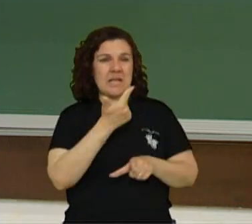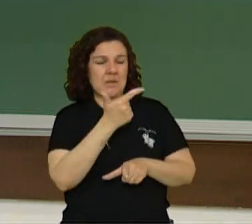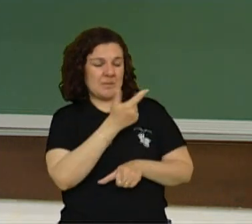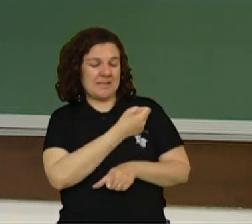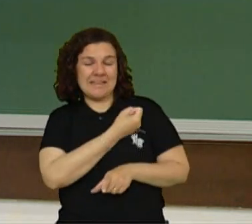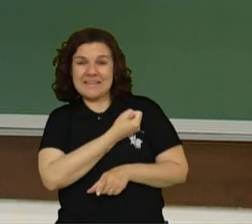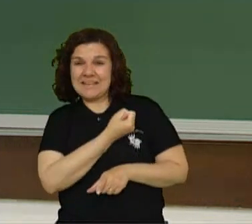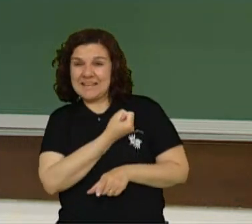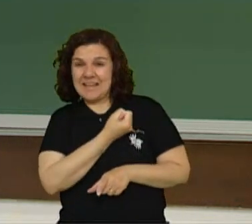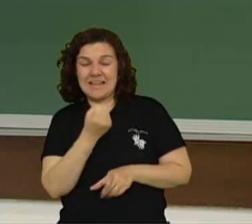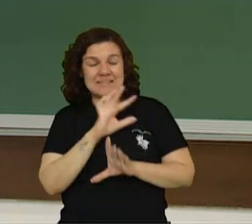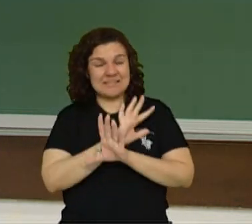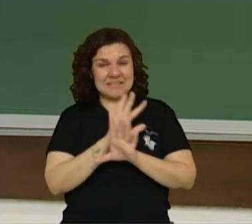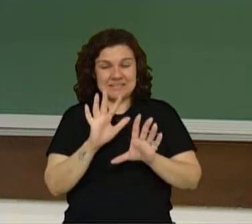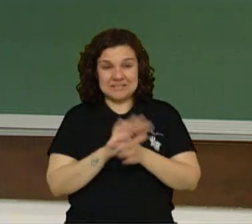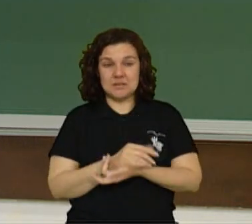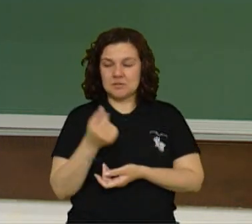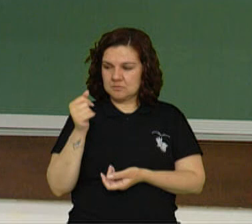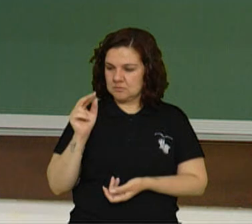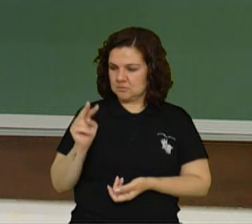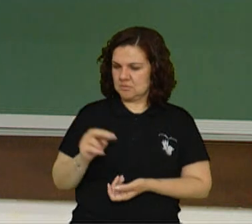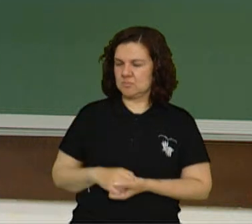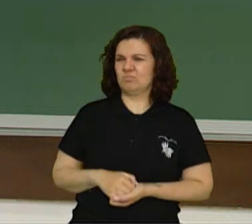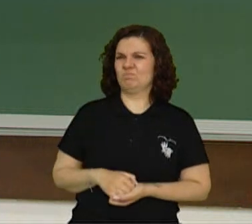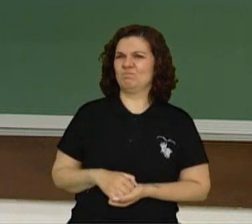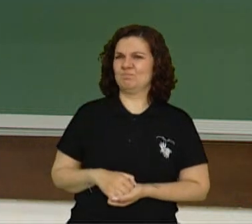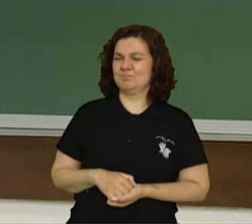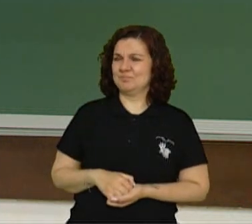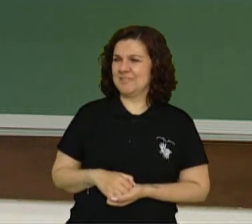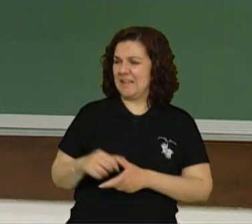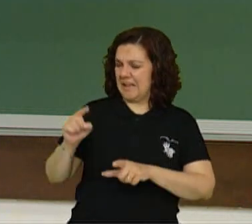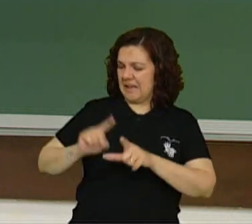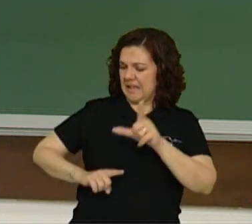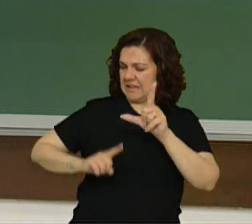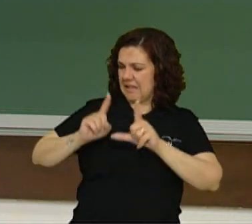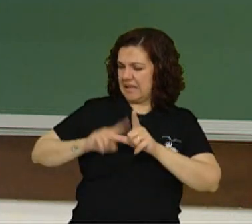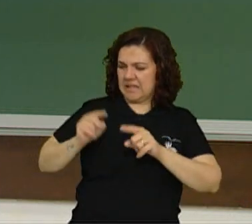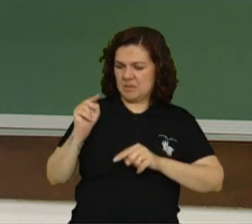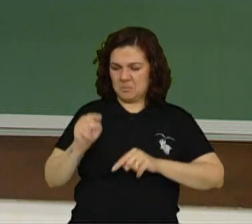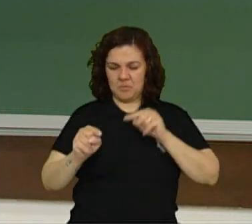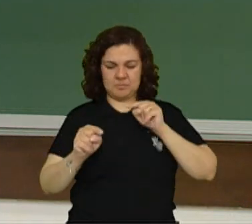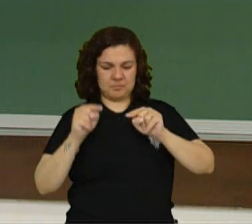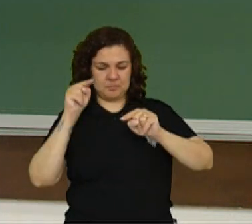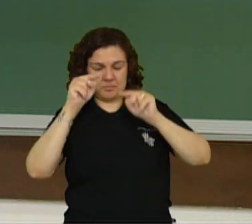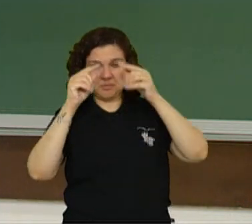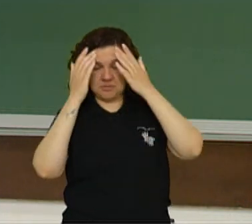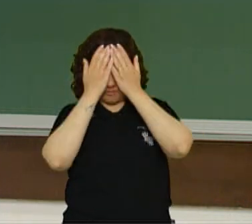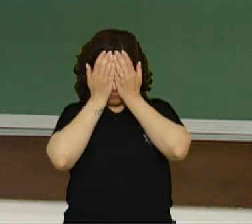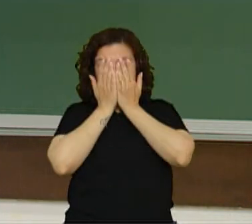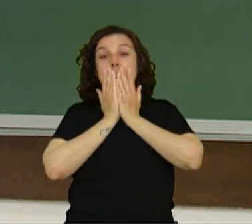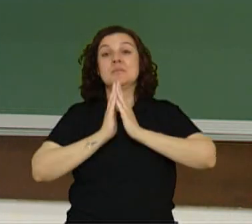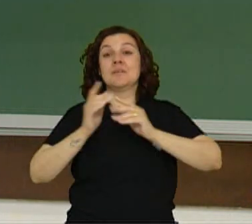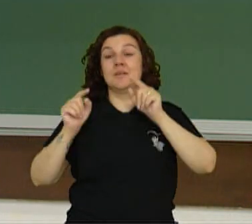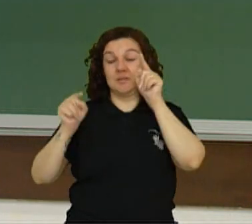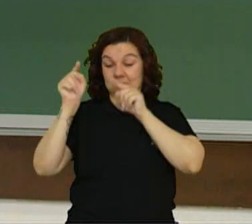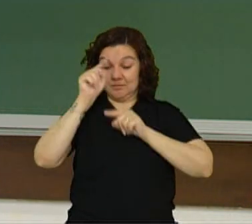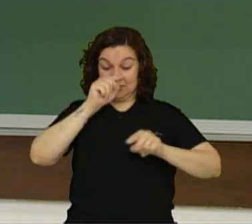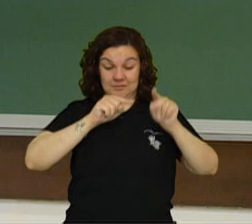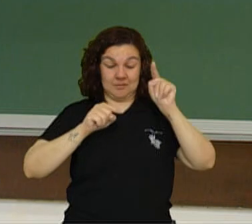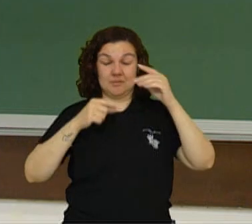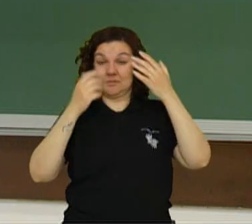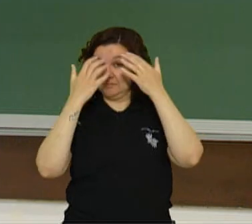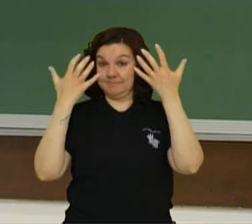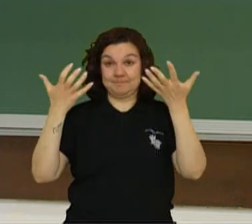numérico nenhum. Aí você bota o olho na figura, cheio de letra, pontos e semipontilhados e coisa